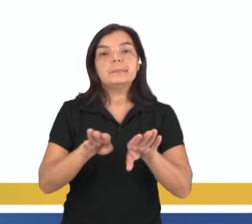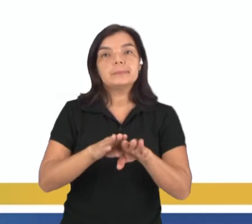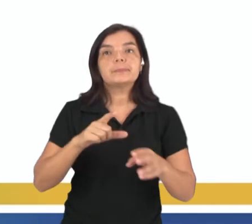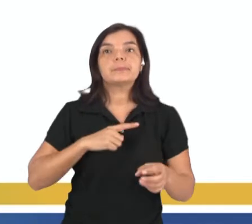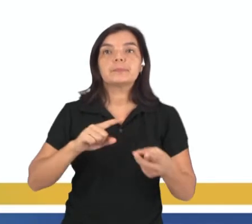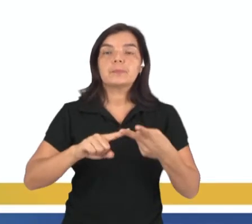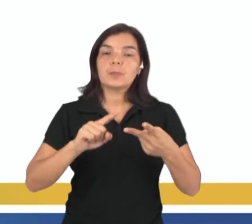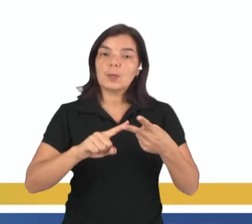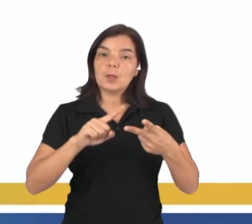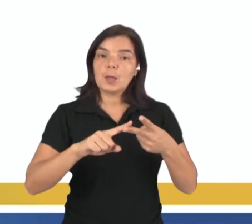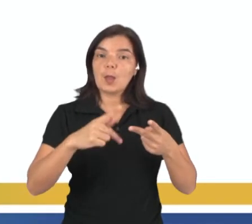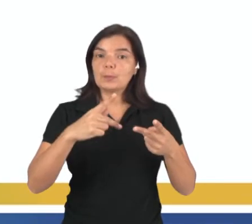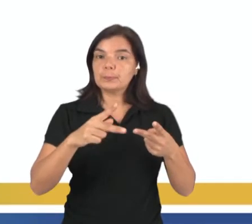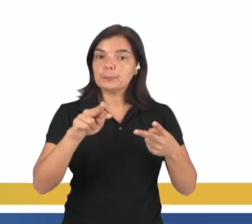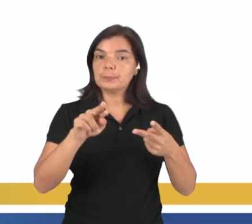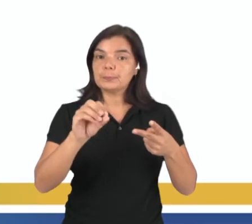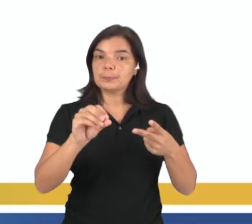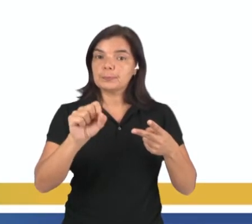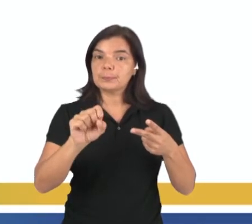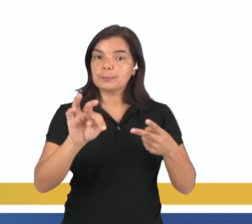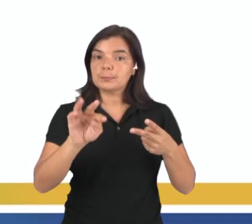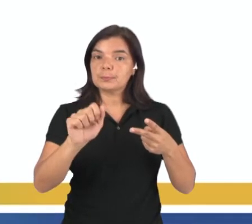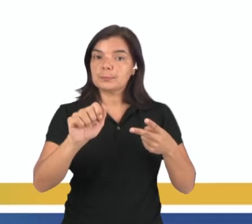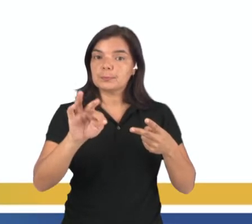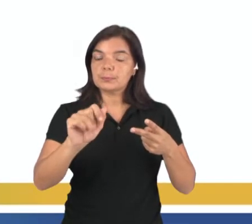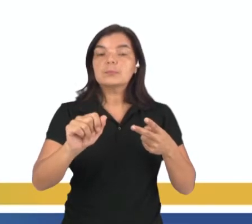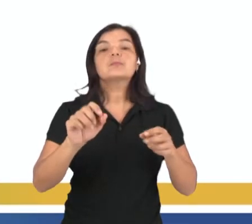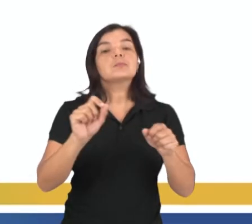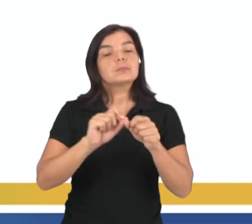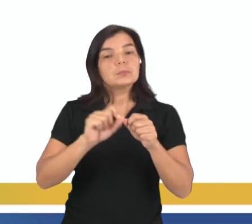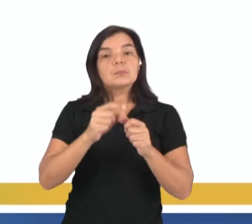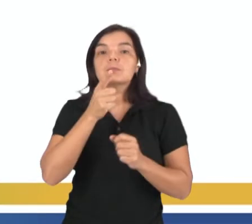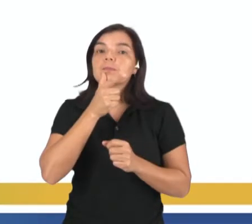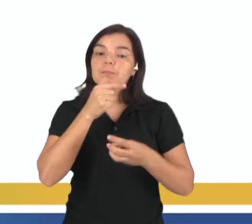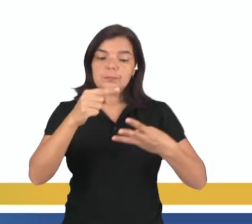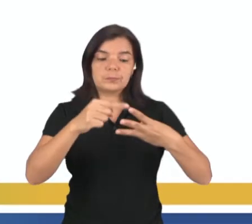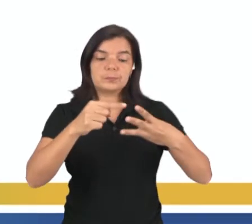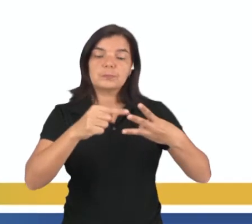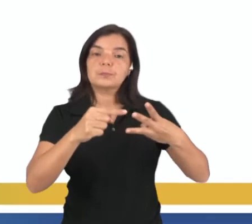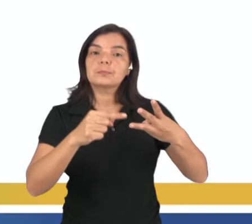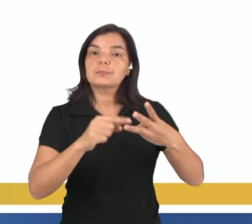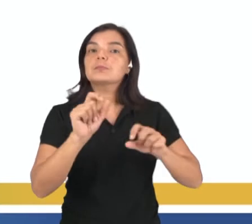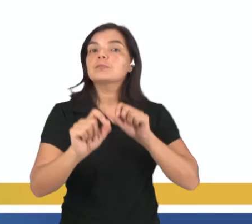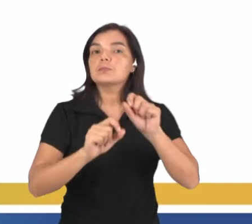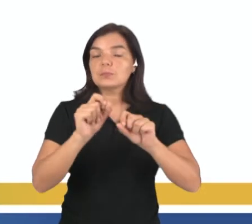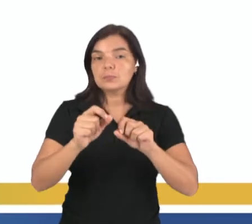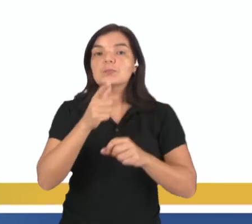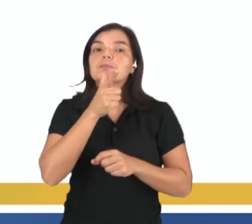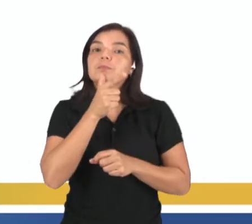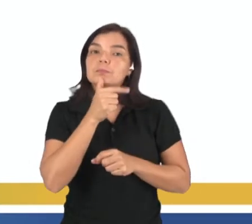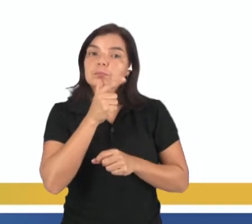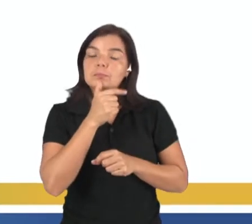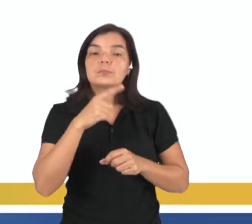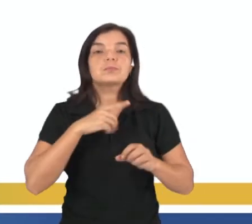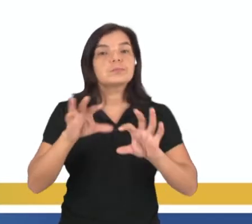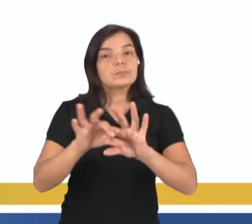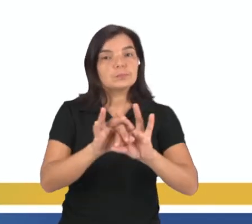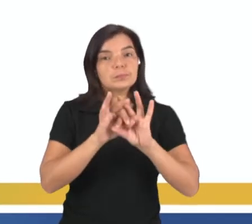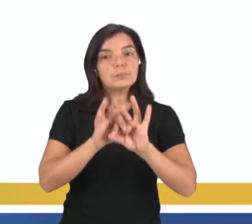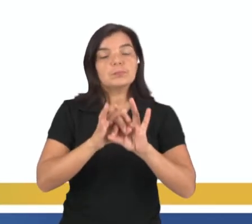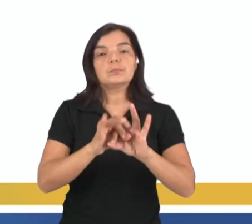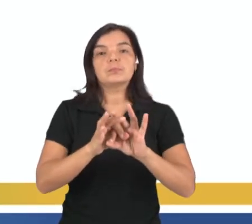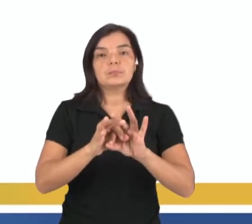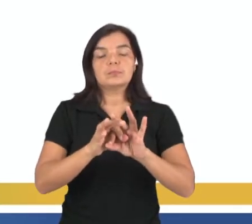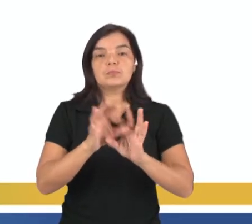a próstata, que também produz um líquido. Todas essas 3 glândulas, elas vão produzir líquidos que estão relacionados